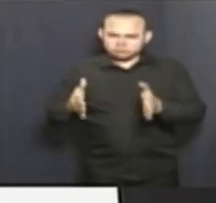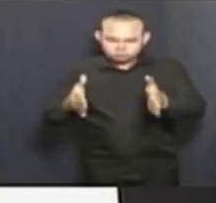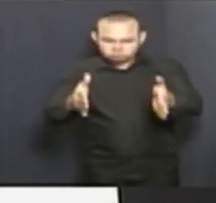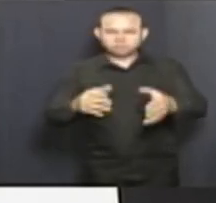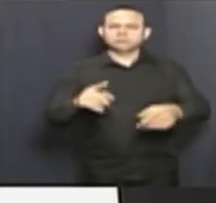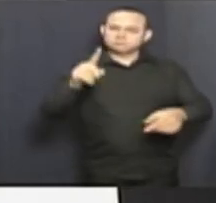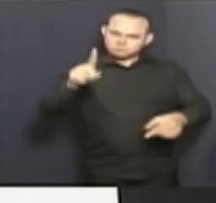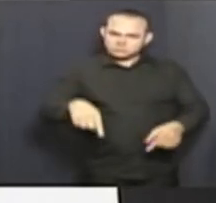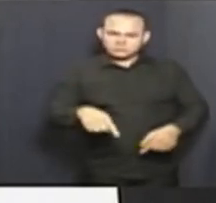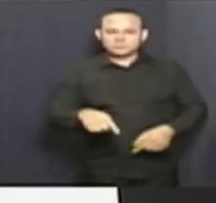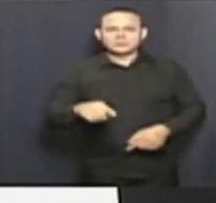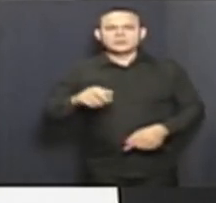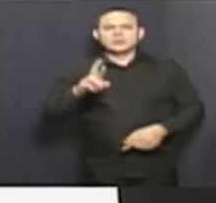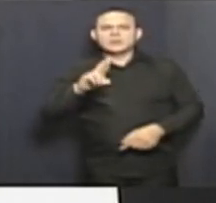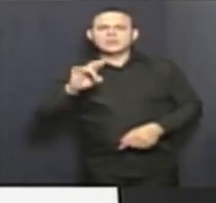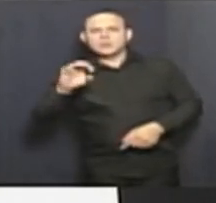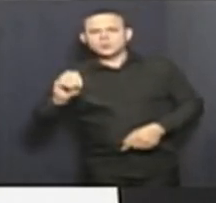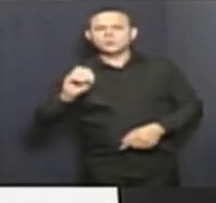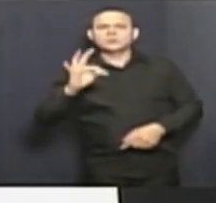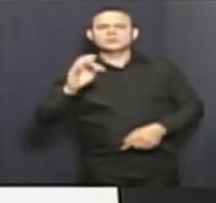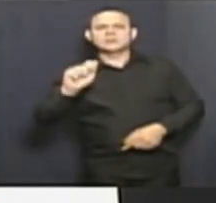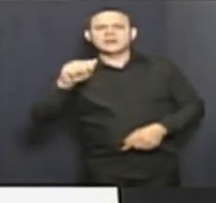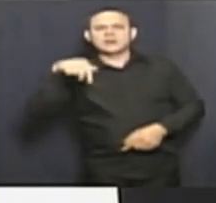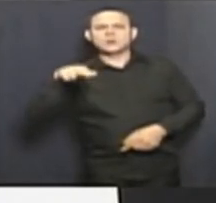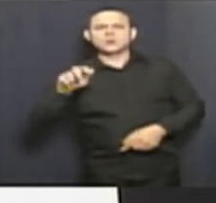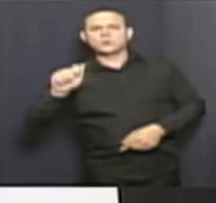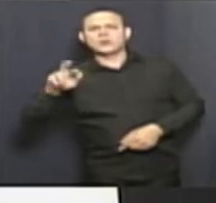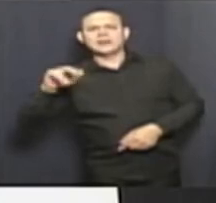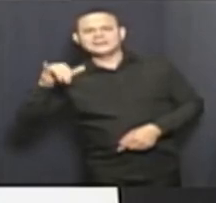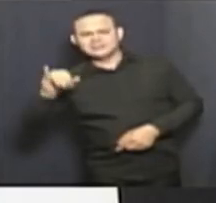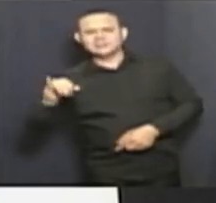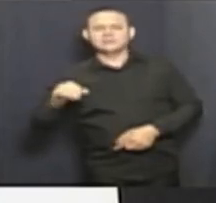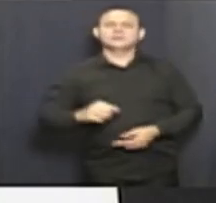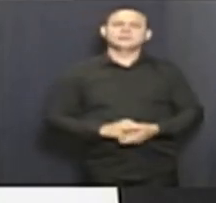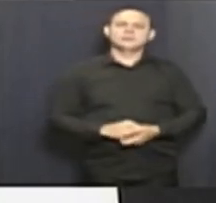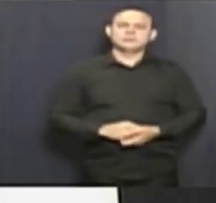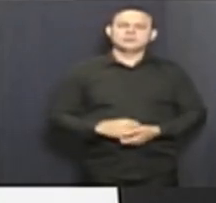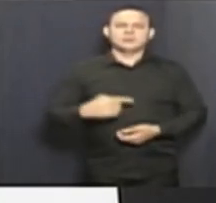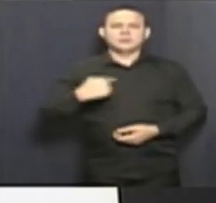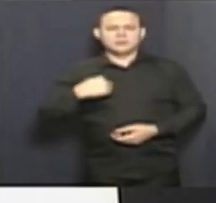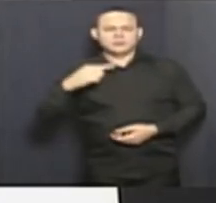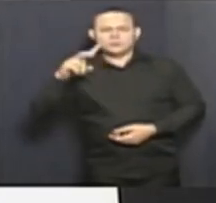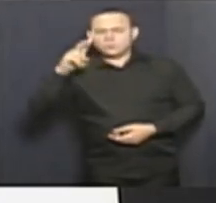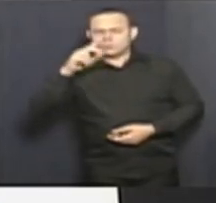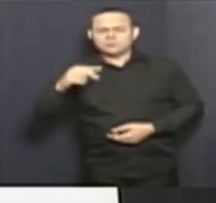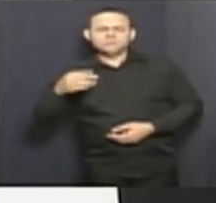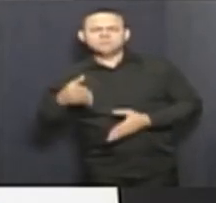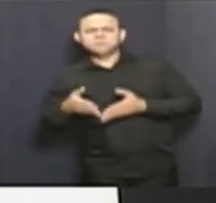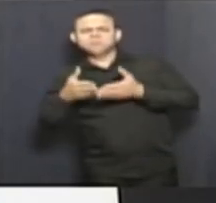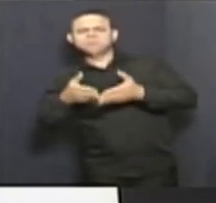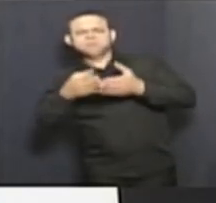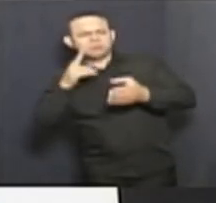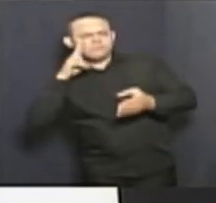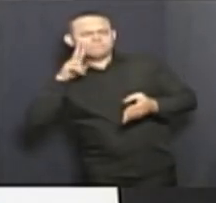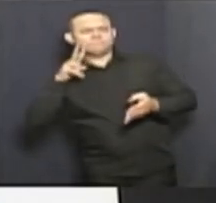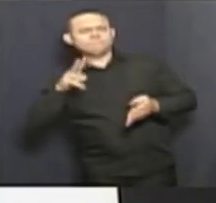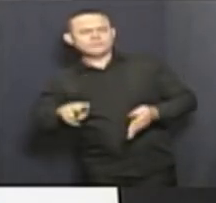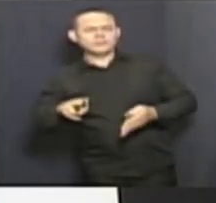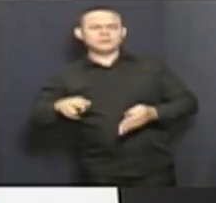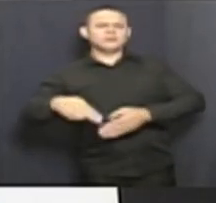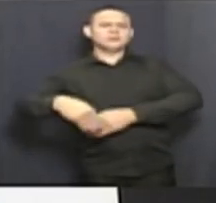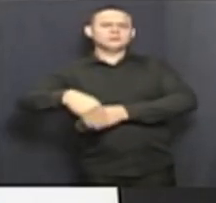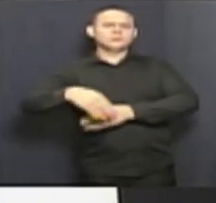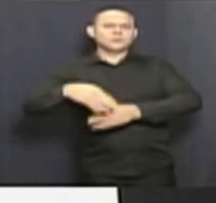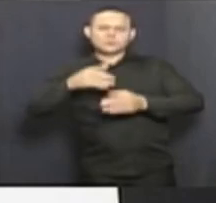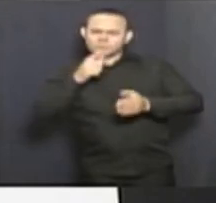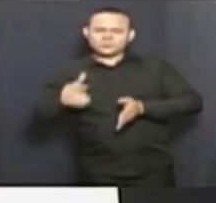taquari eu percorri o rio taquari no ano passado e verifiquei ali que é um